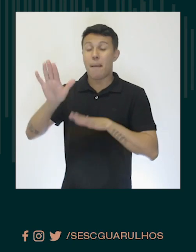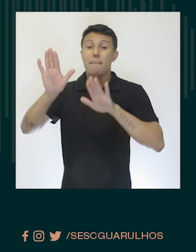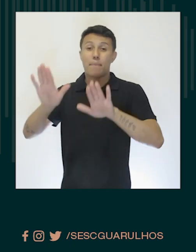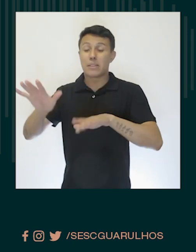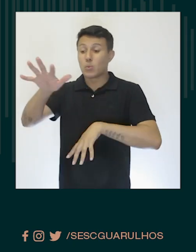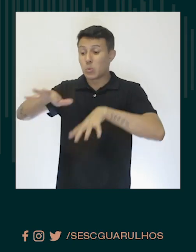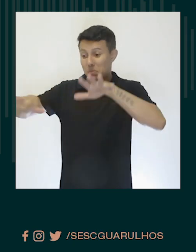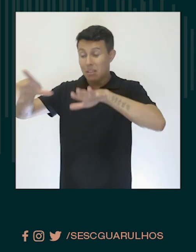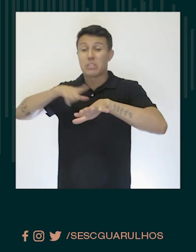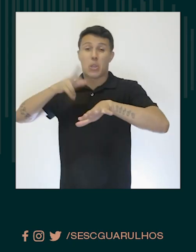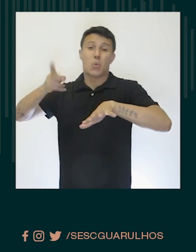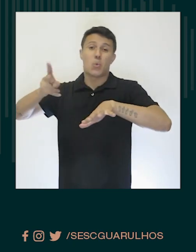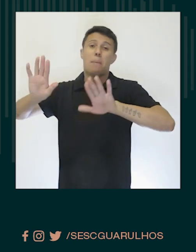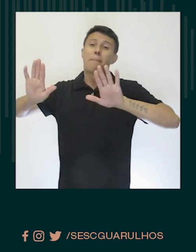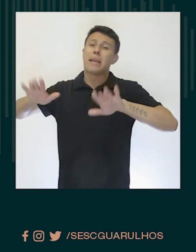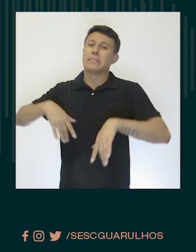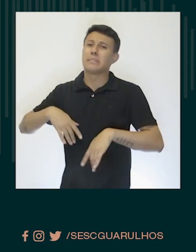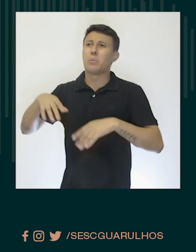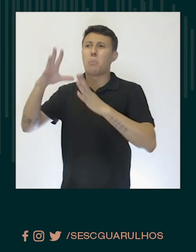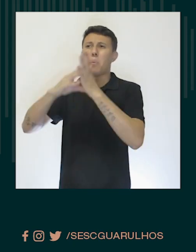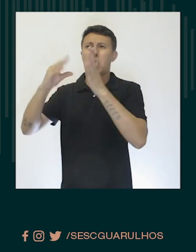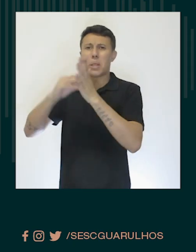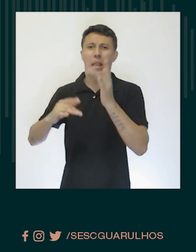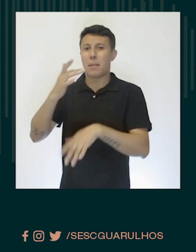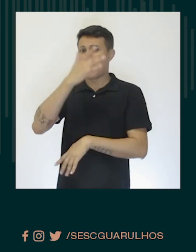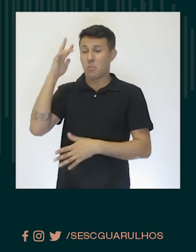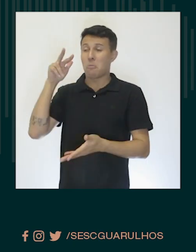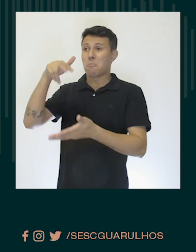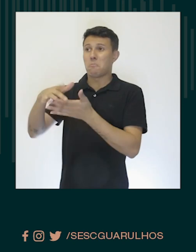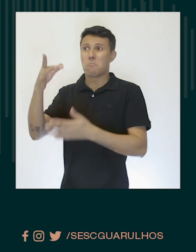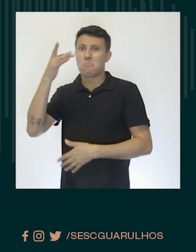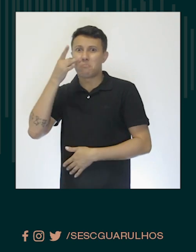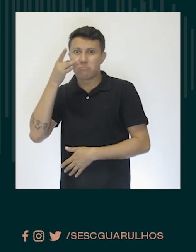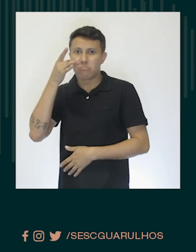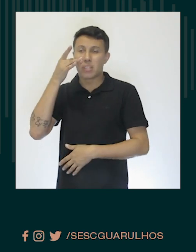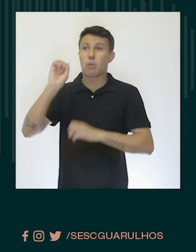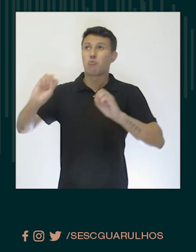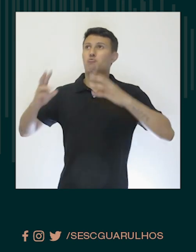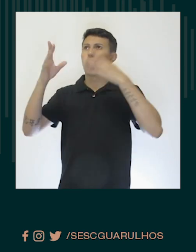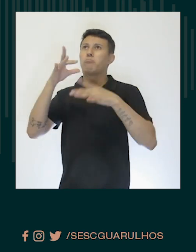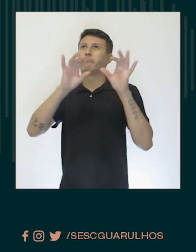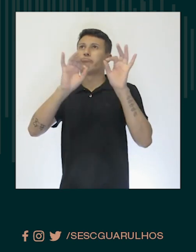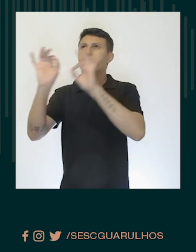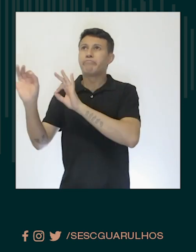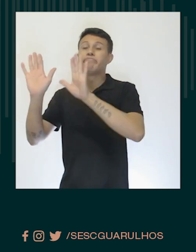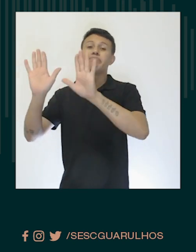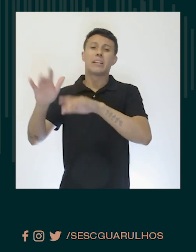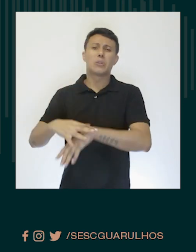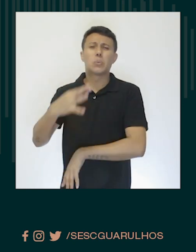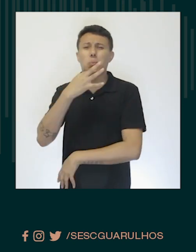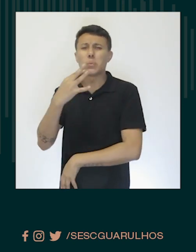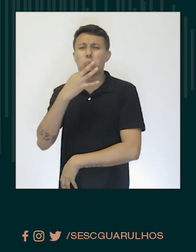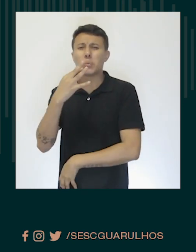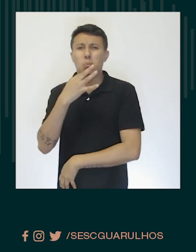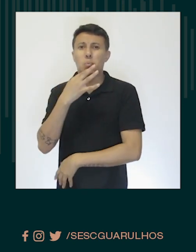espaços, não no mesmo formato que a pessoa talvez vai assistir como uma apresentação musical, mas até para conhecer